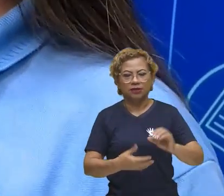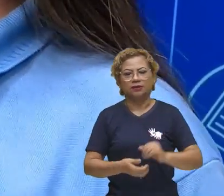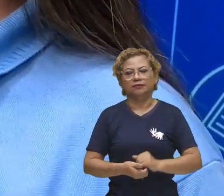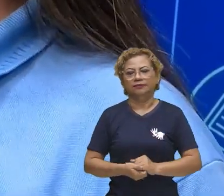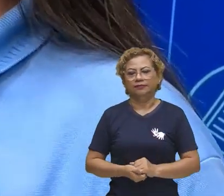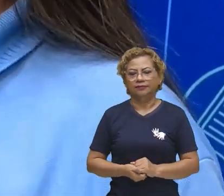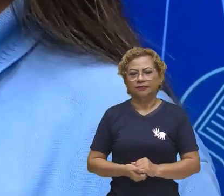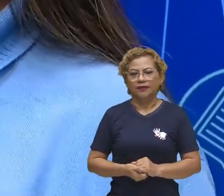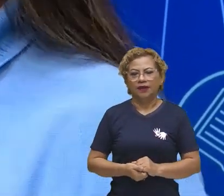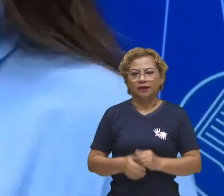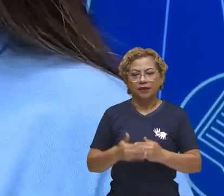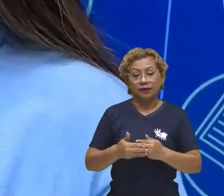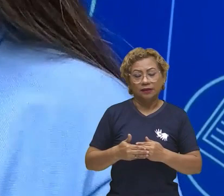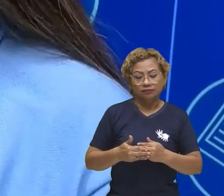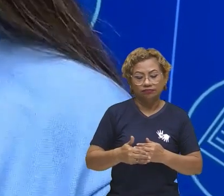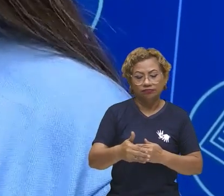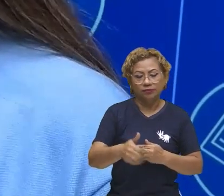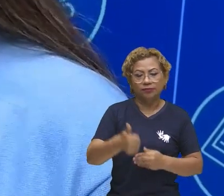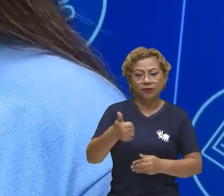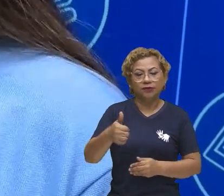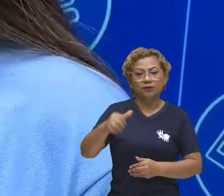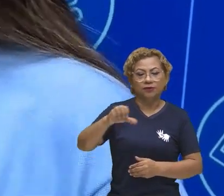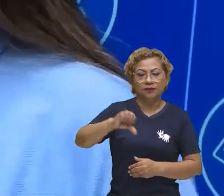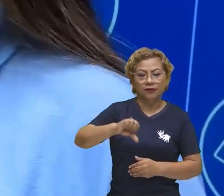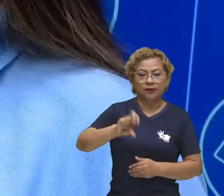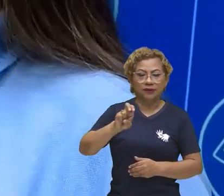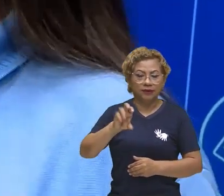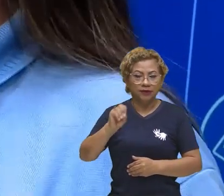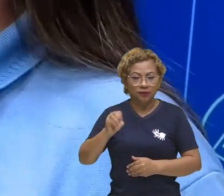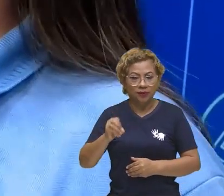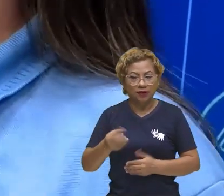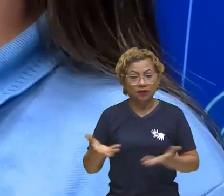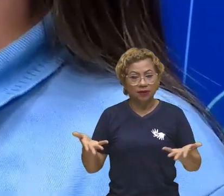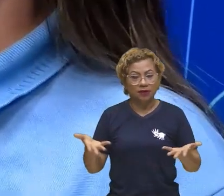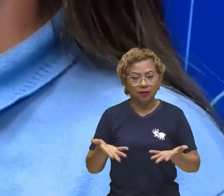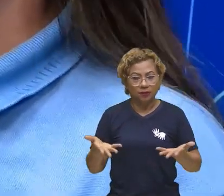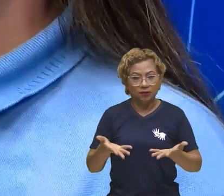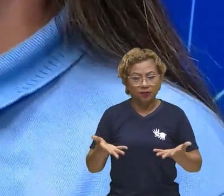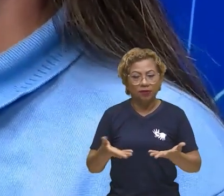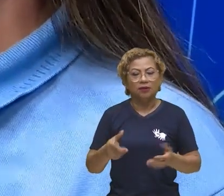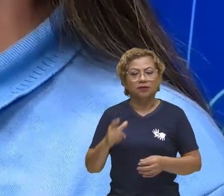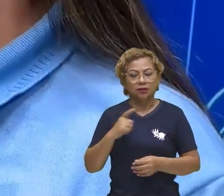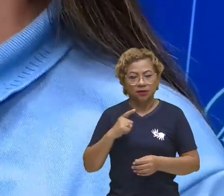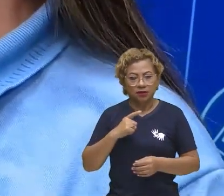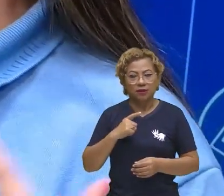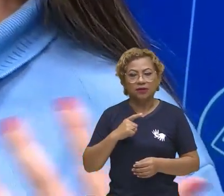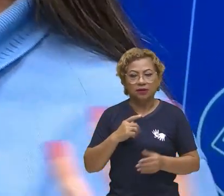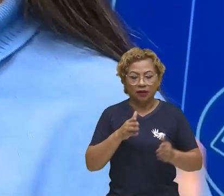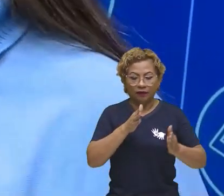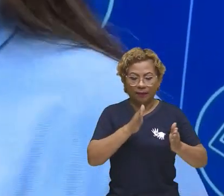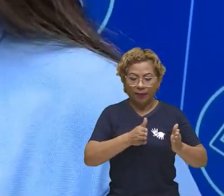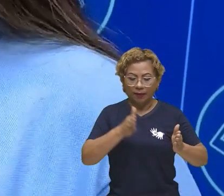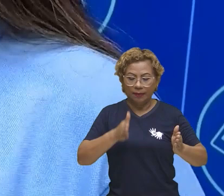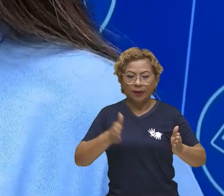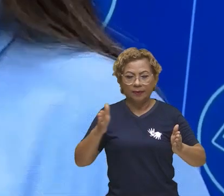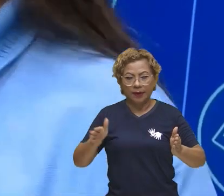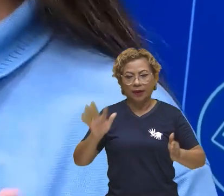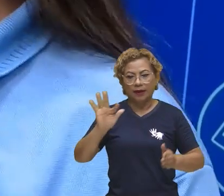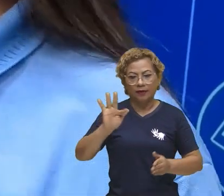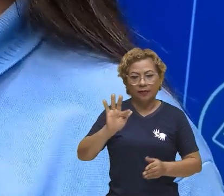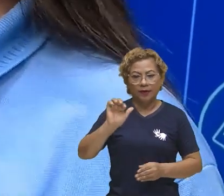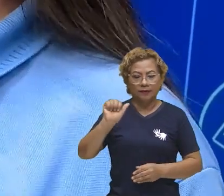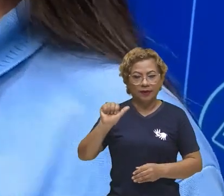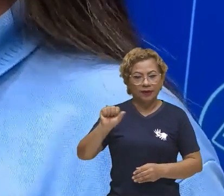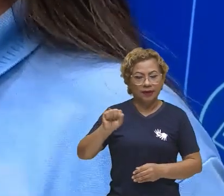em 1950 e vai até os dias atuais. Nessa fase, a gente vê características ainda melhores,